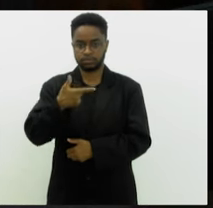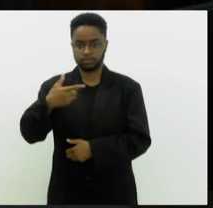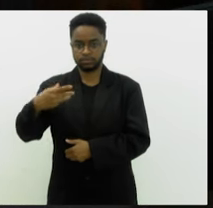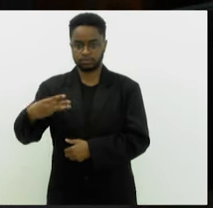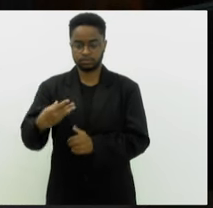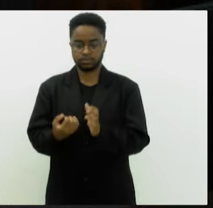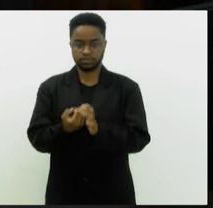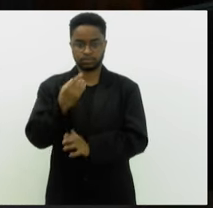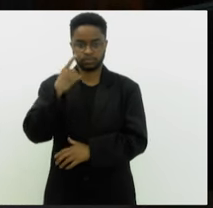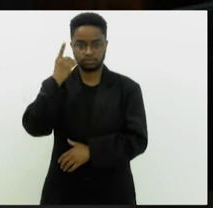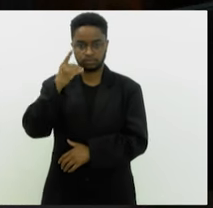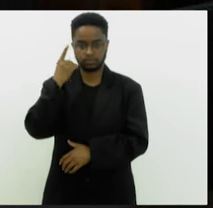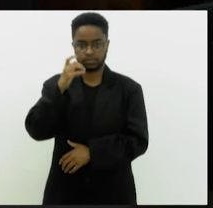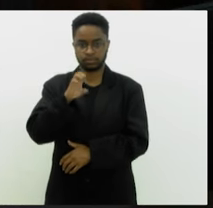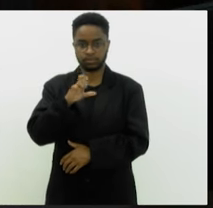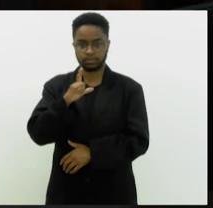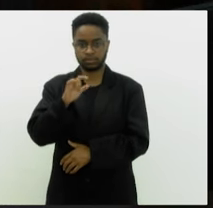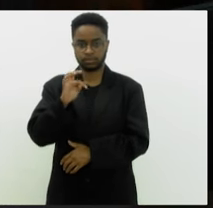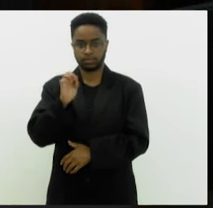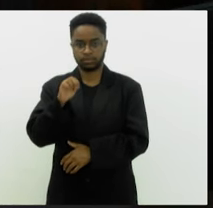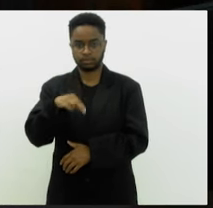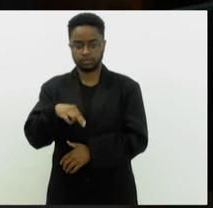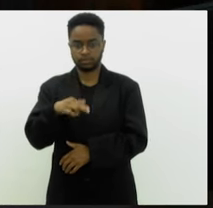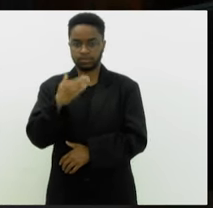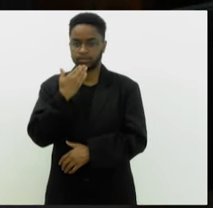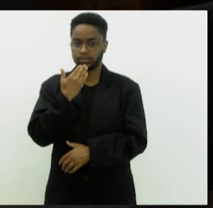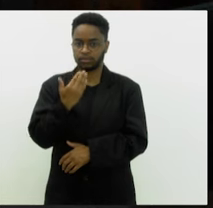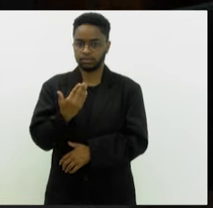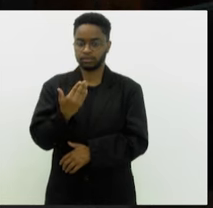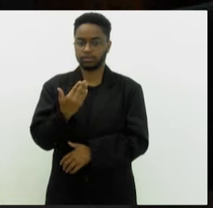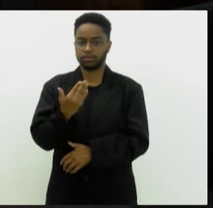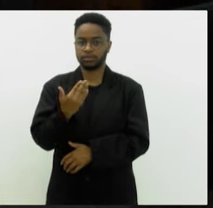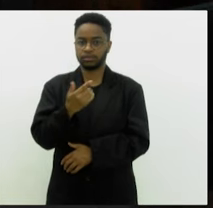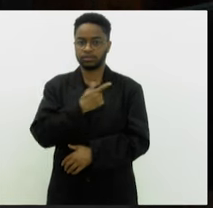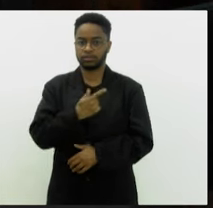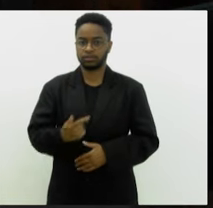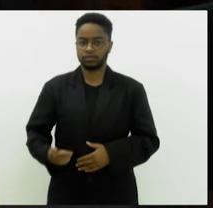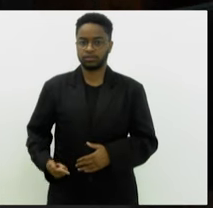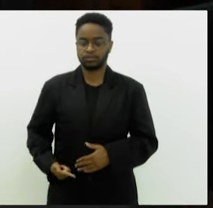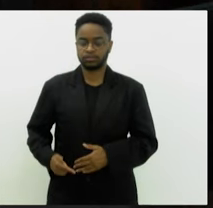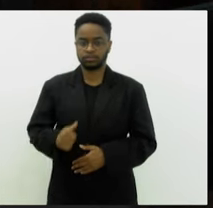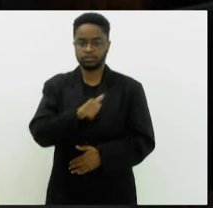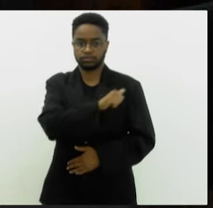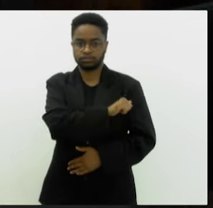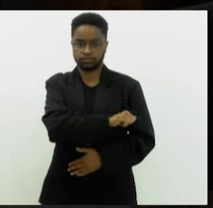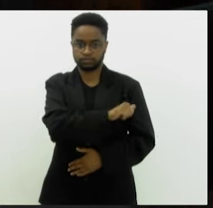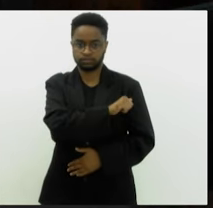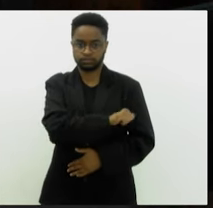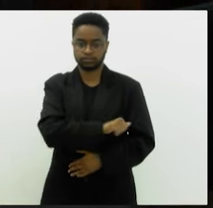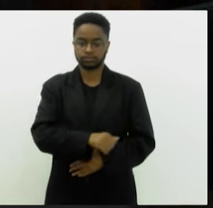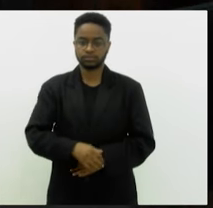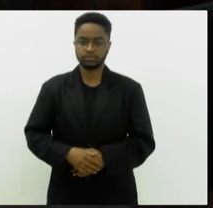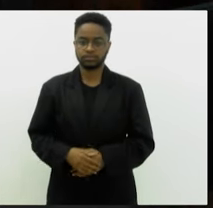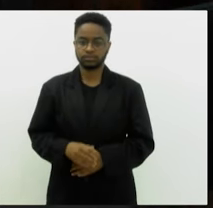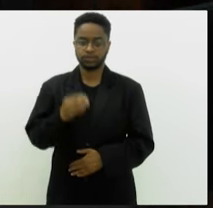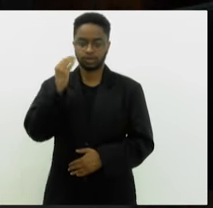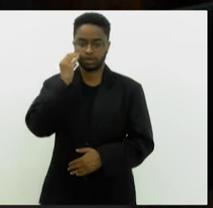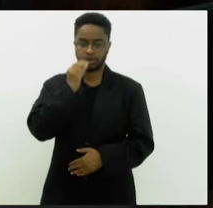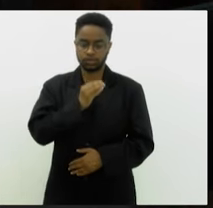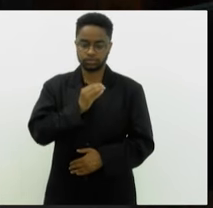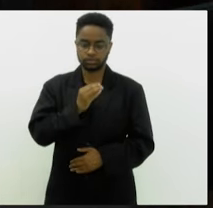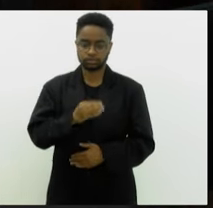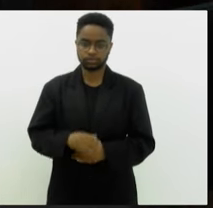165/2023, de autoria do deputado Elton Cristo, que solicita ao excelentíssimo senhor governador do Estado do Rio de Janeiro, senhor Cláudio Castro,